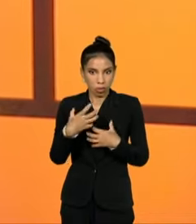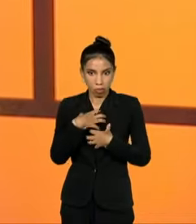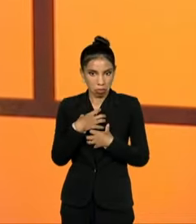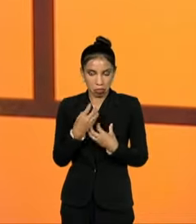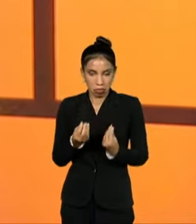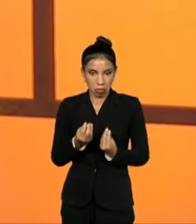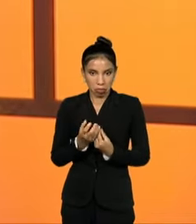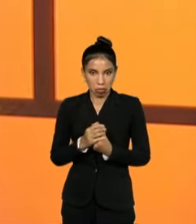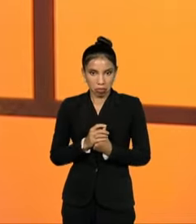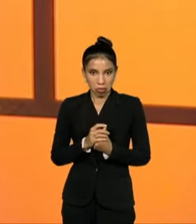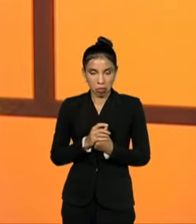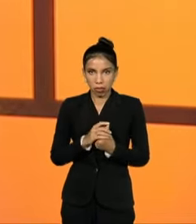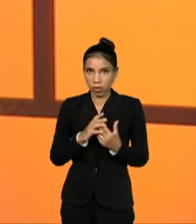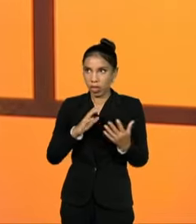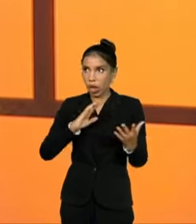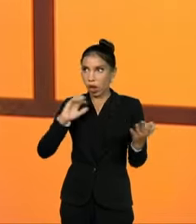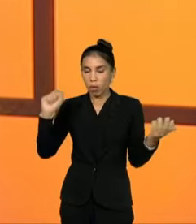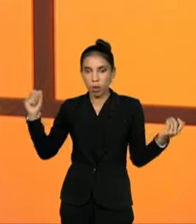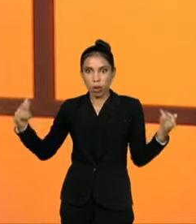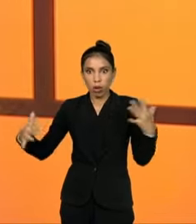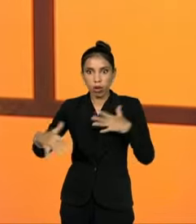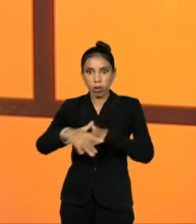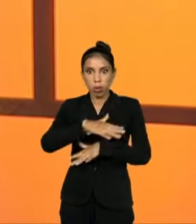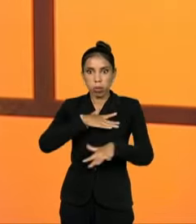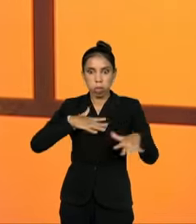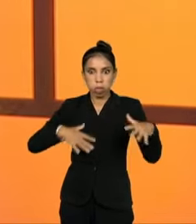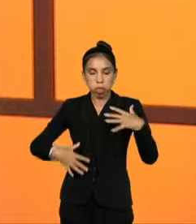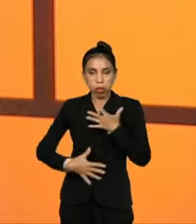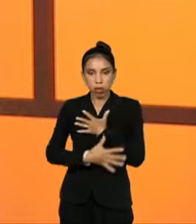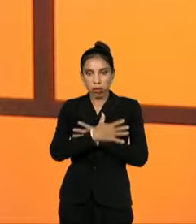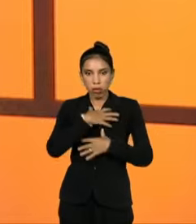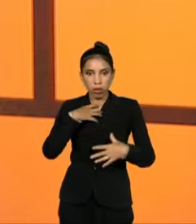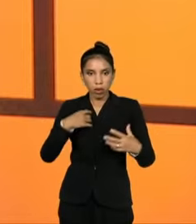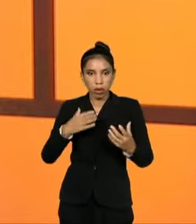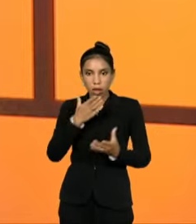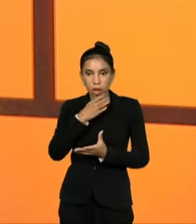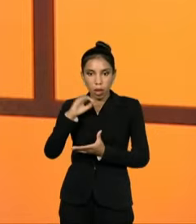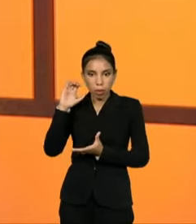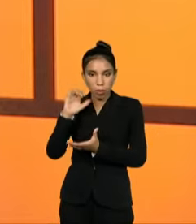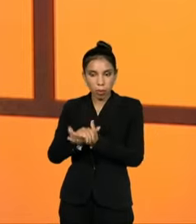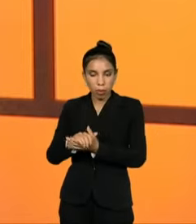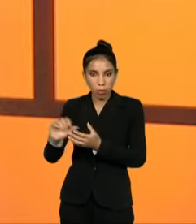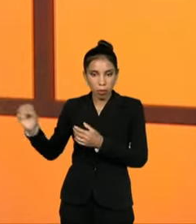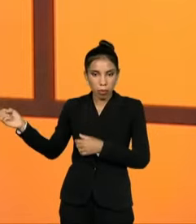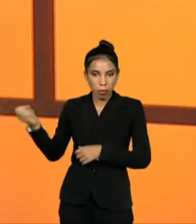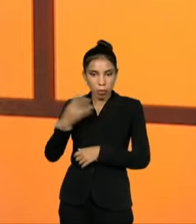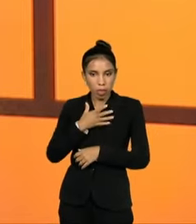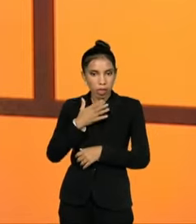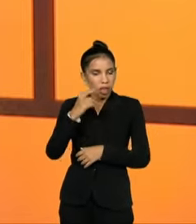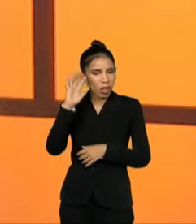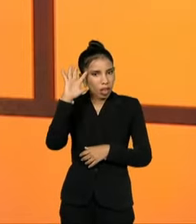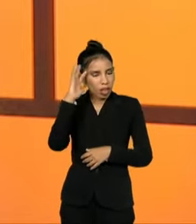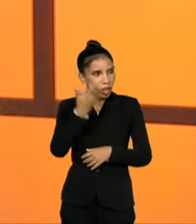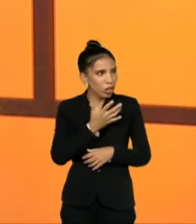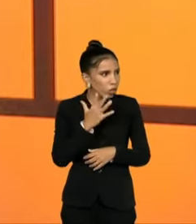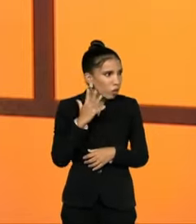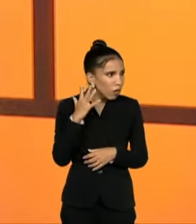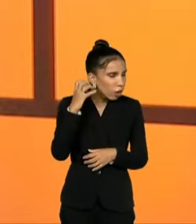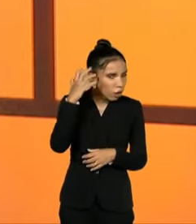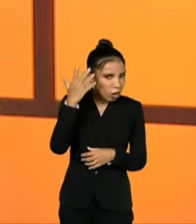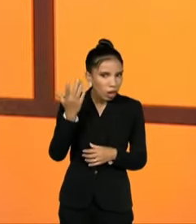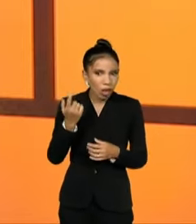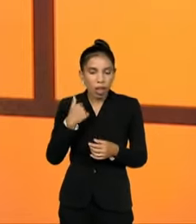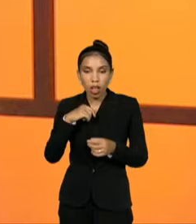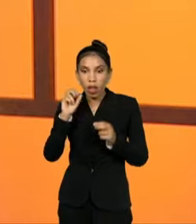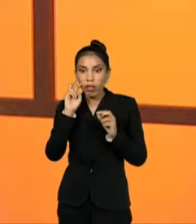É uma pororoca, né? É. Você, marido mandou os textos, estão resolvendo o caso, mas fui lá para ver